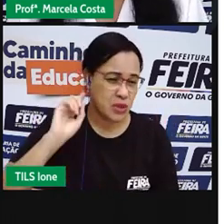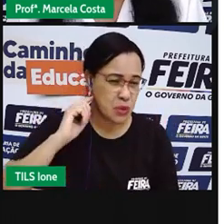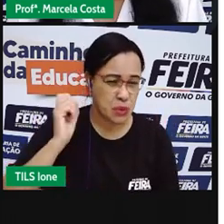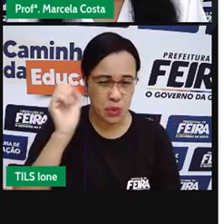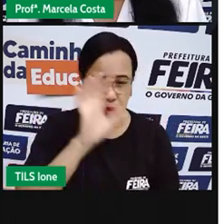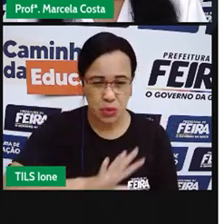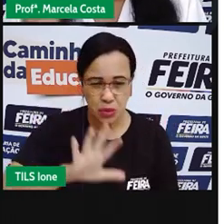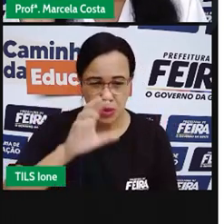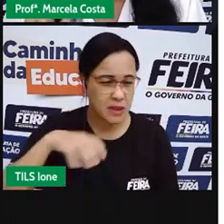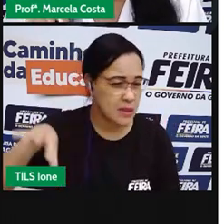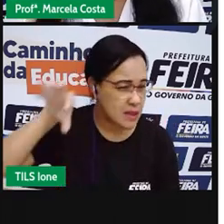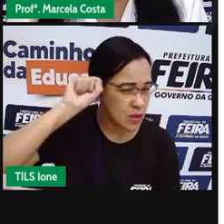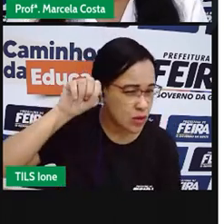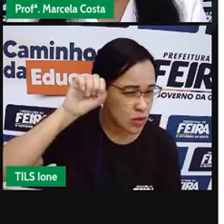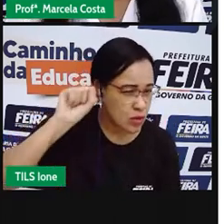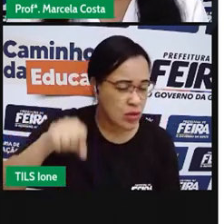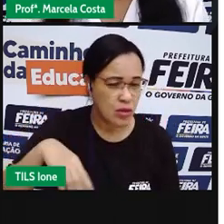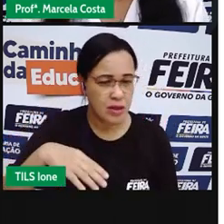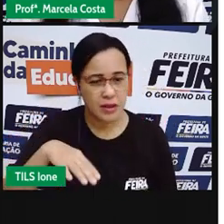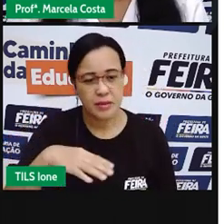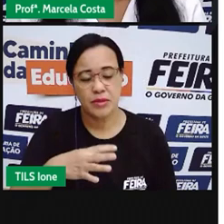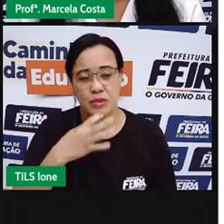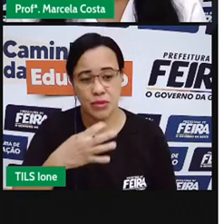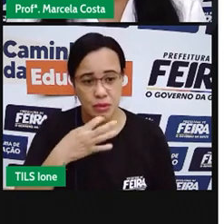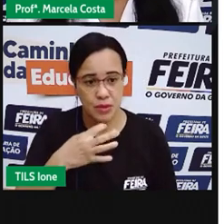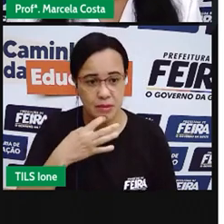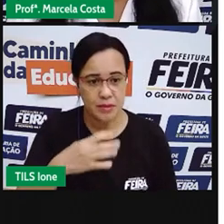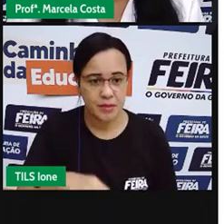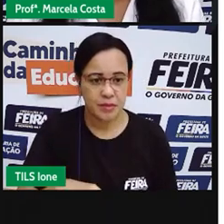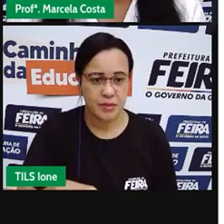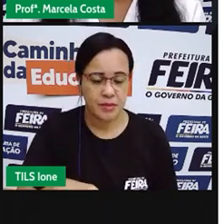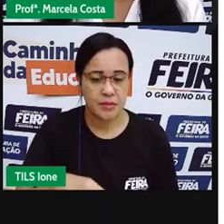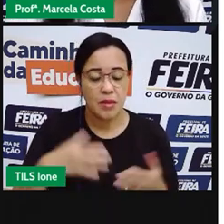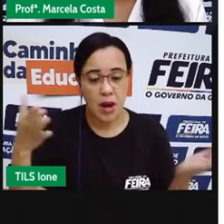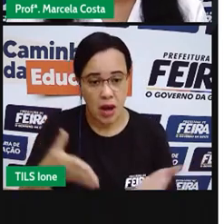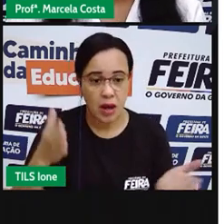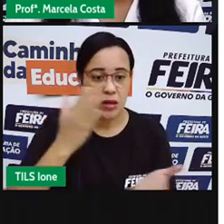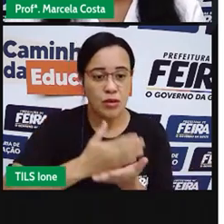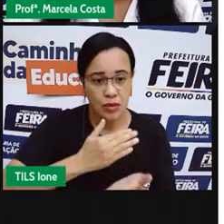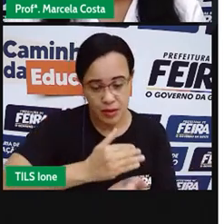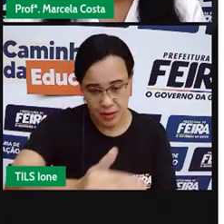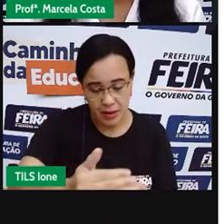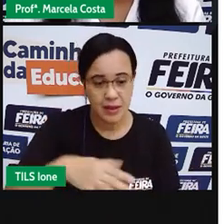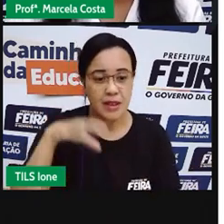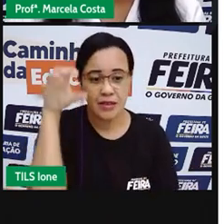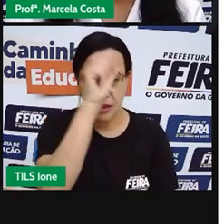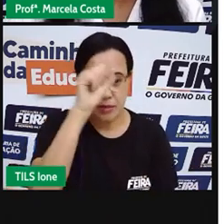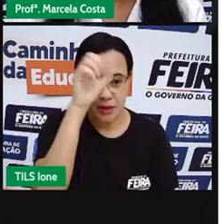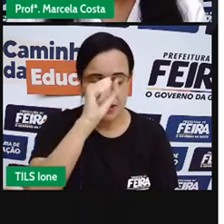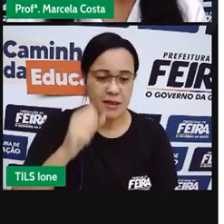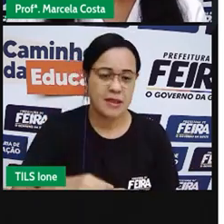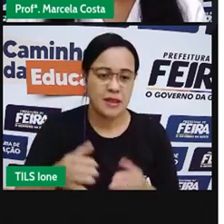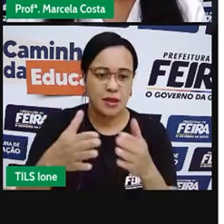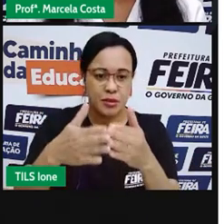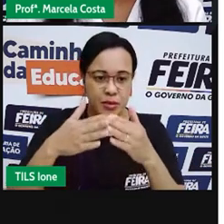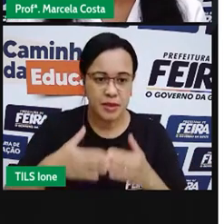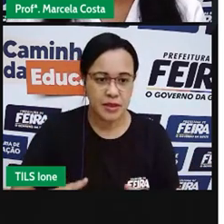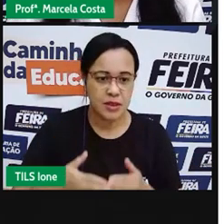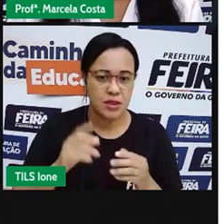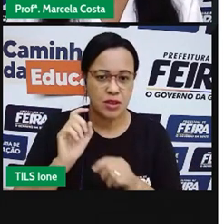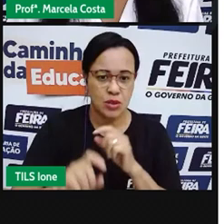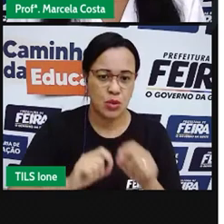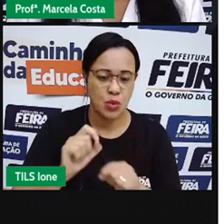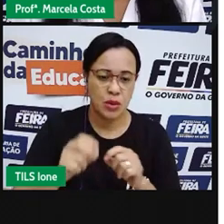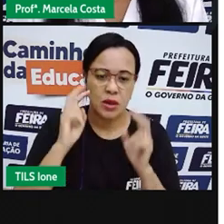Não se preocupe, porque a gente vai descobrir isso aqui no decorrer dessa aula. Vou te pedir para observar essa